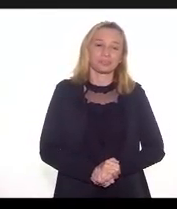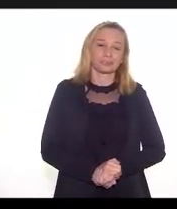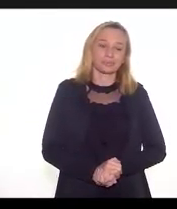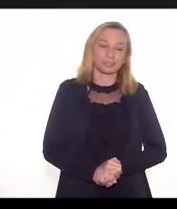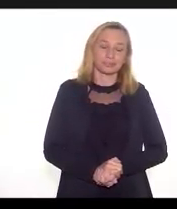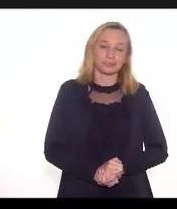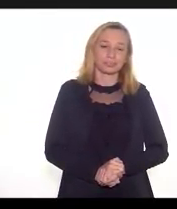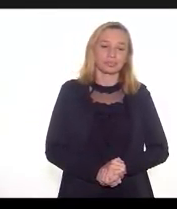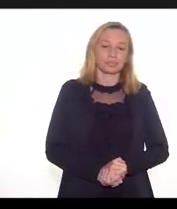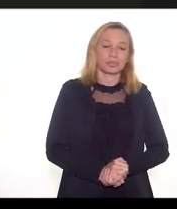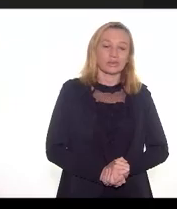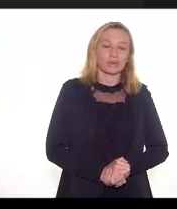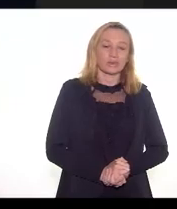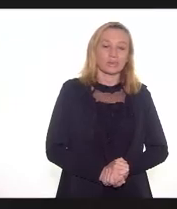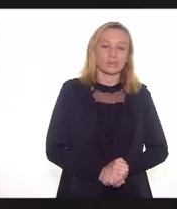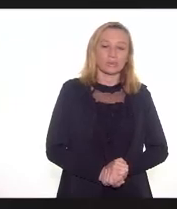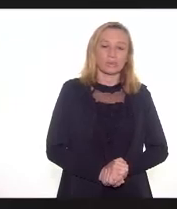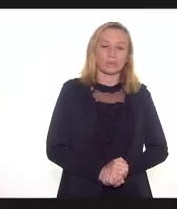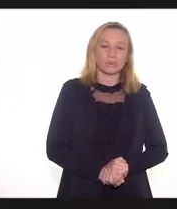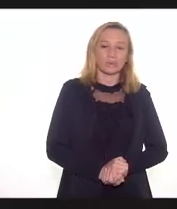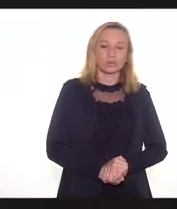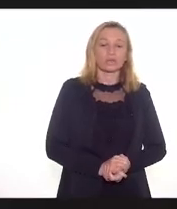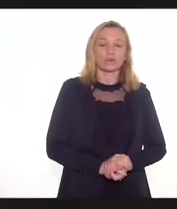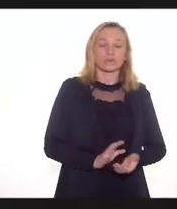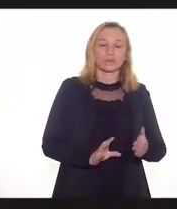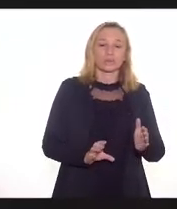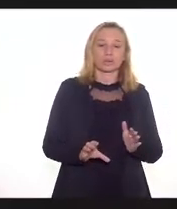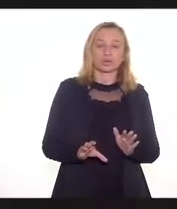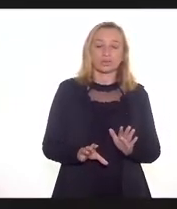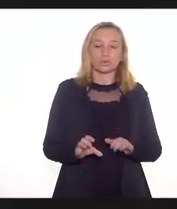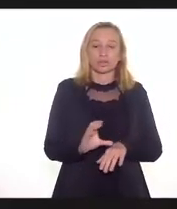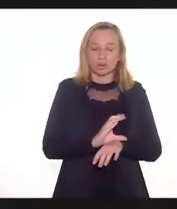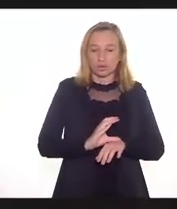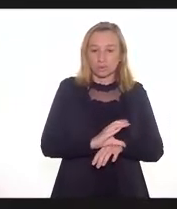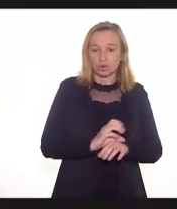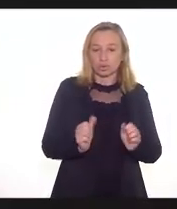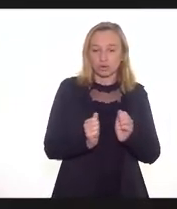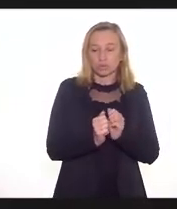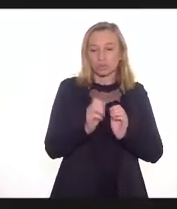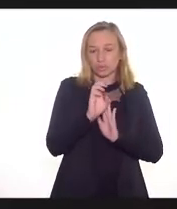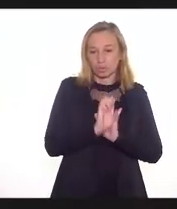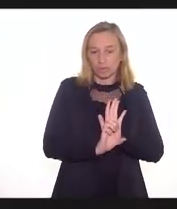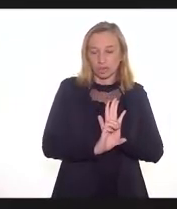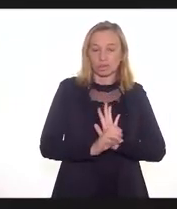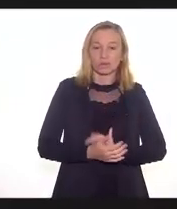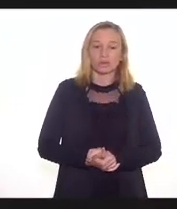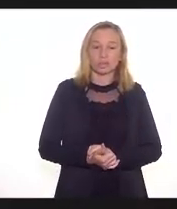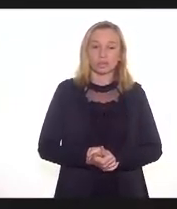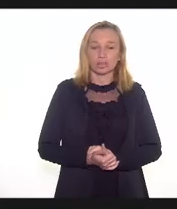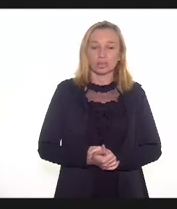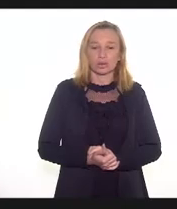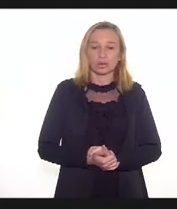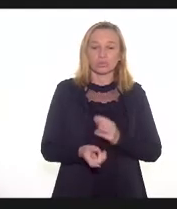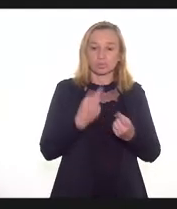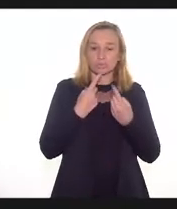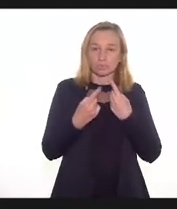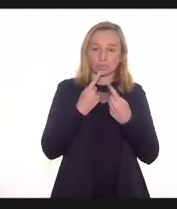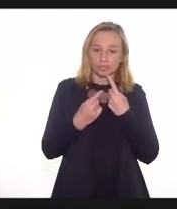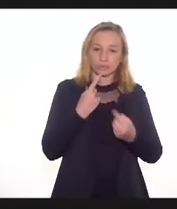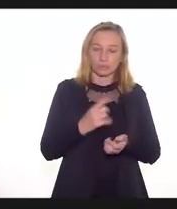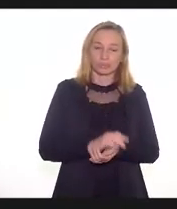Milke, então, é esse mesmo. Então, o parecer é pela constitucionalidade de constitucionalidade com emenda. Em discussão,